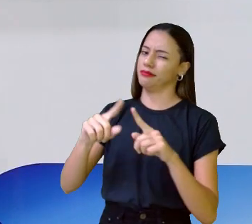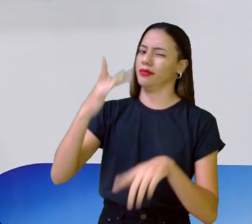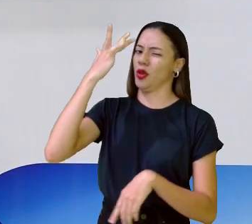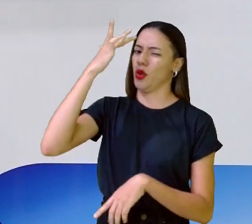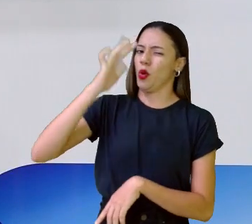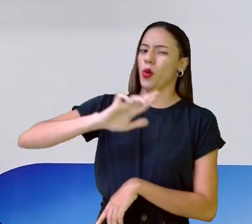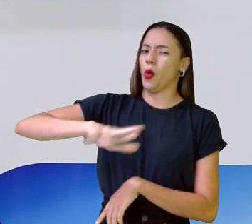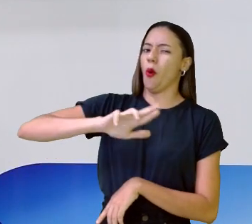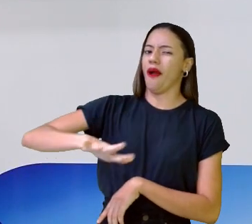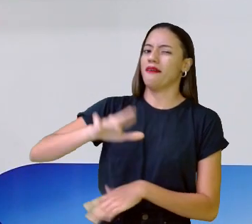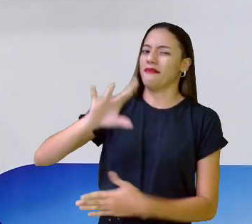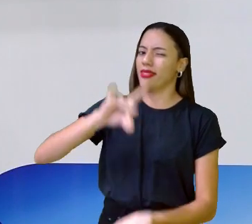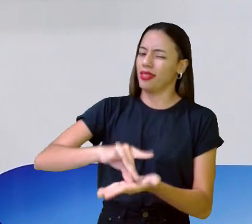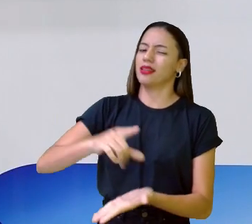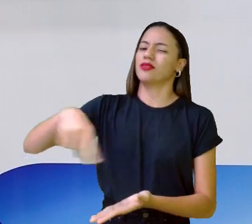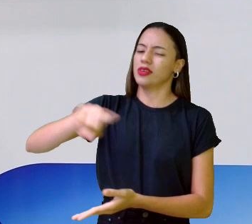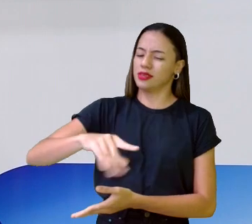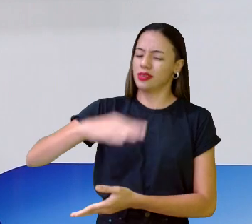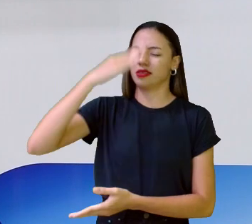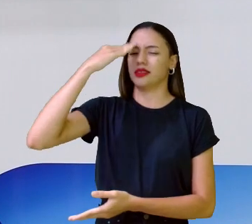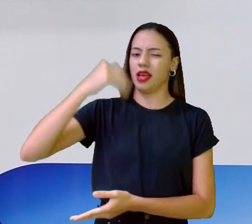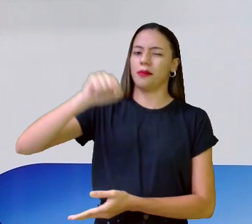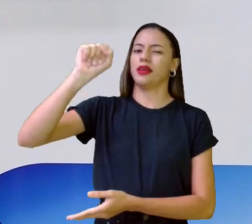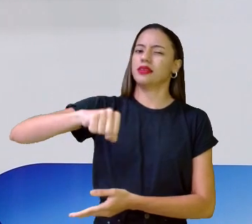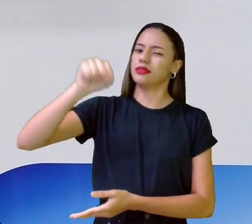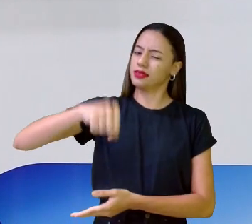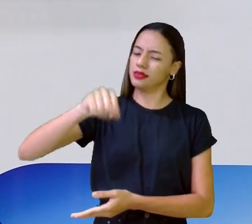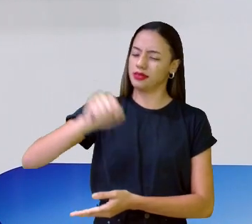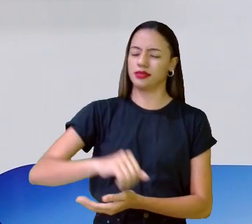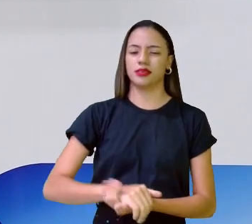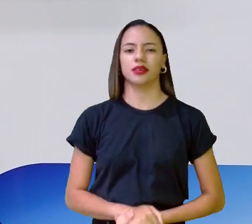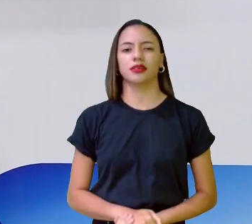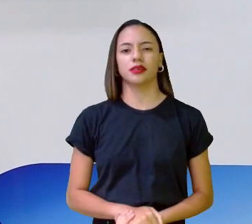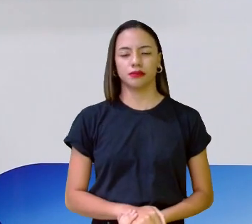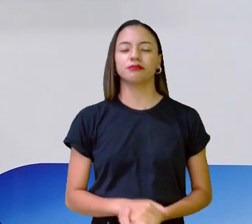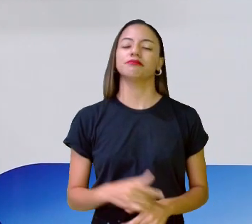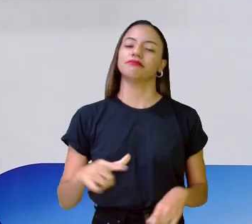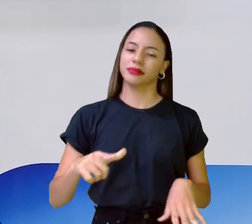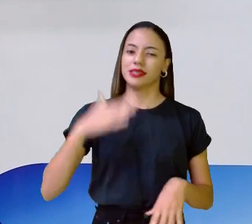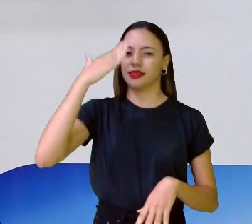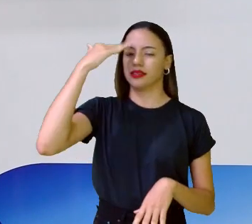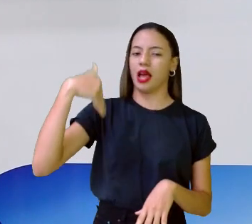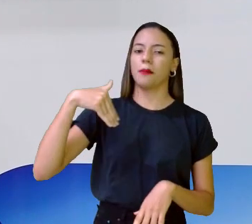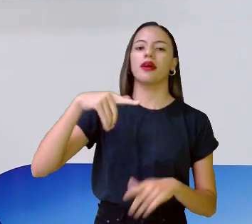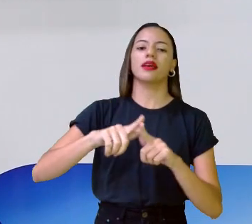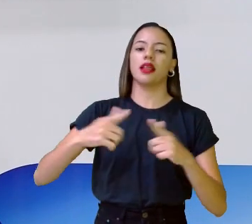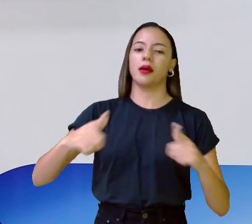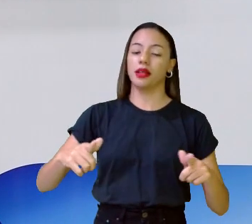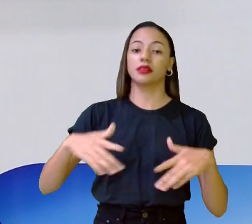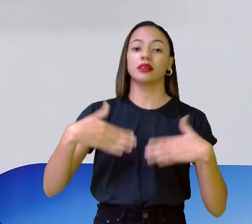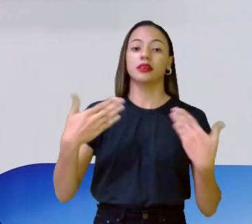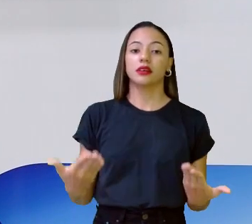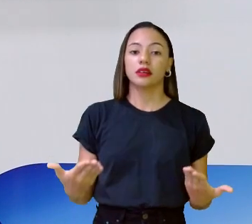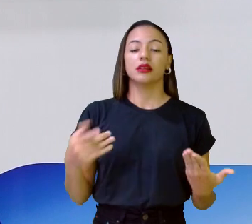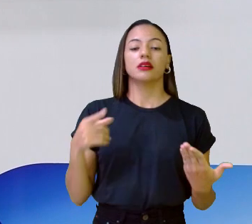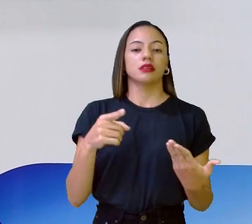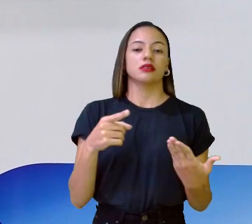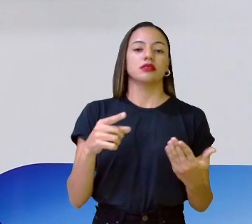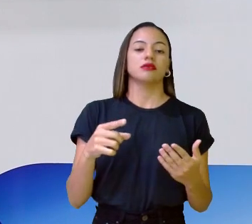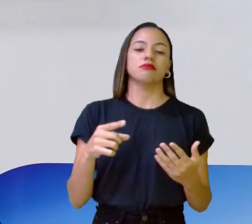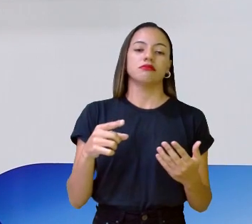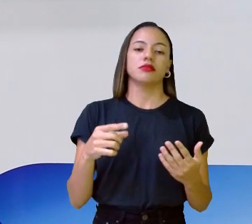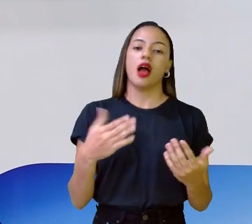sabem gramática, tem uma gramática aí, não é? Internalizada em vocês. E é sobre isso que vamos